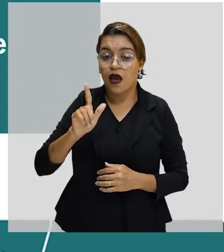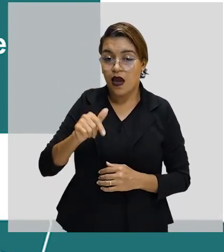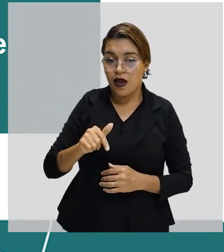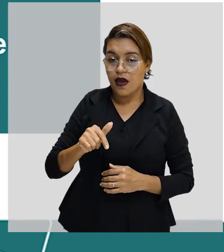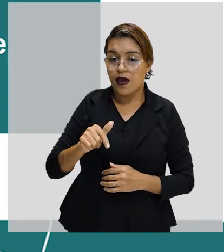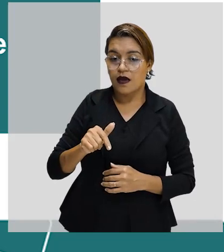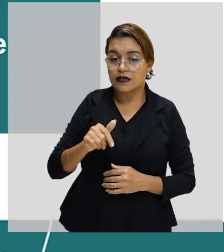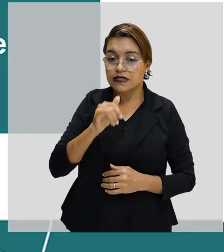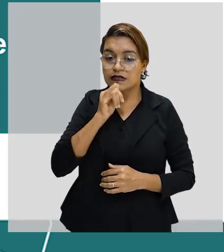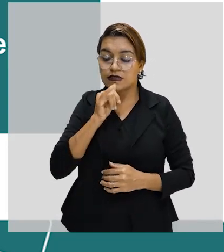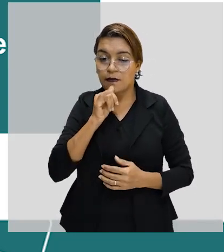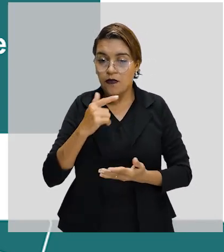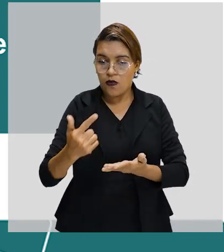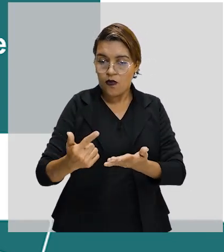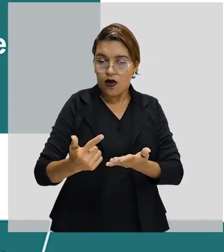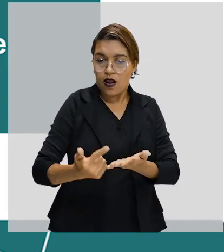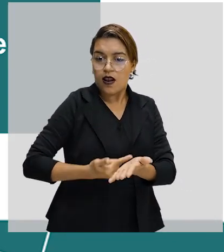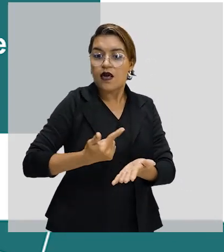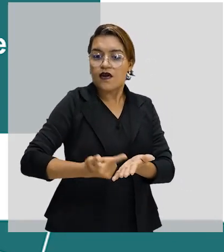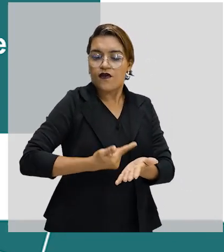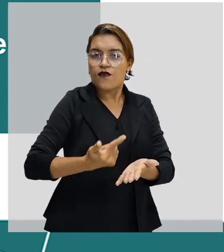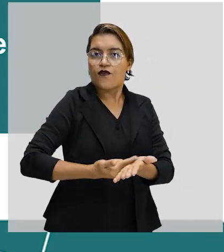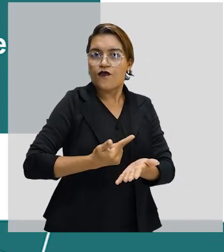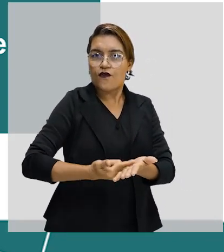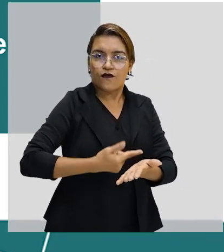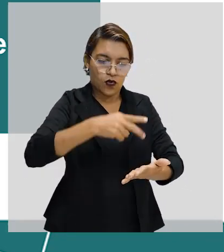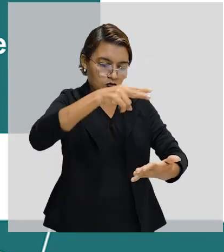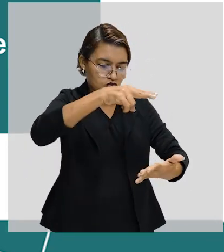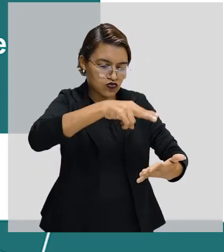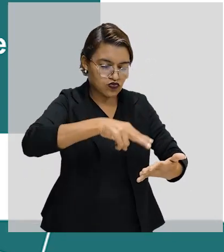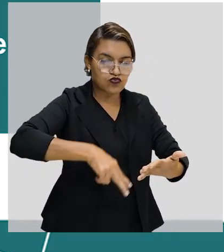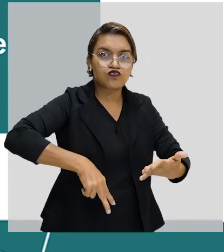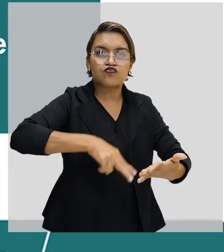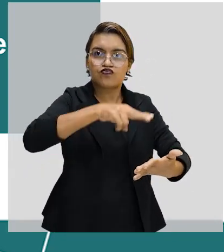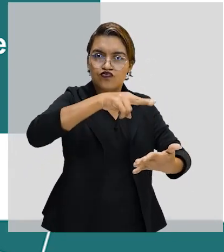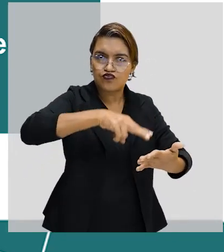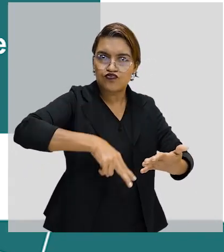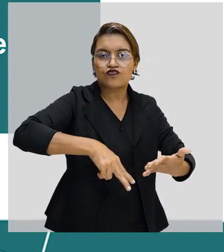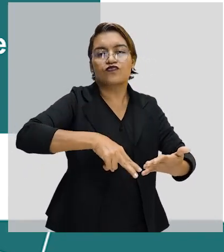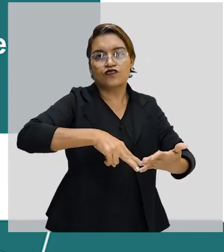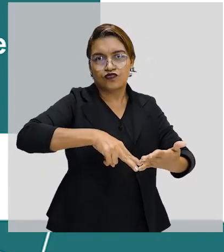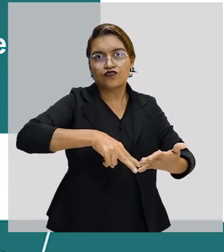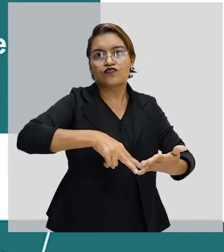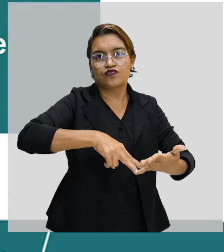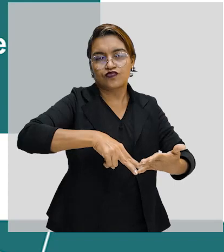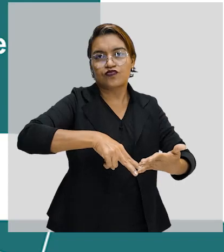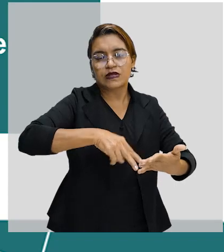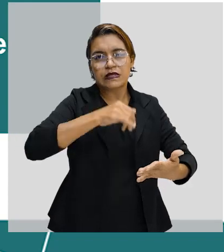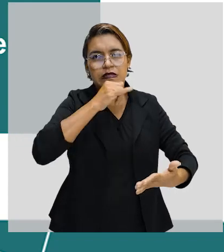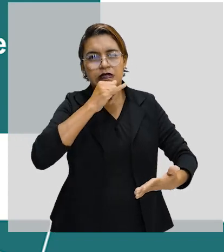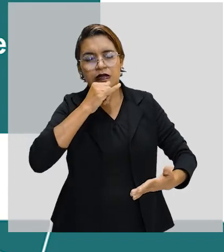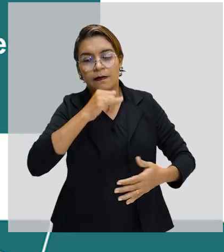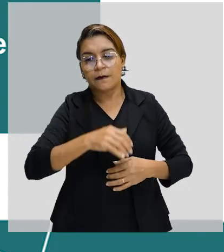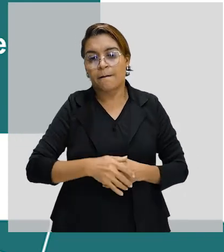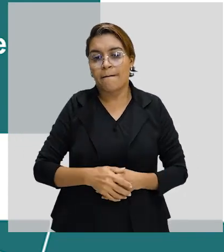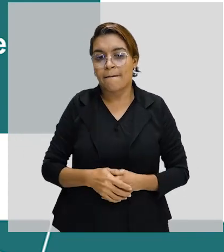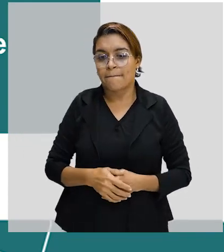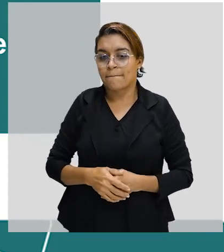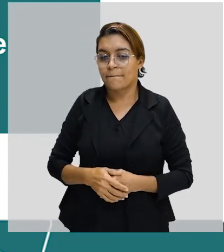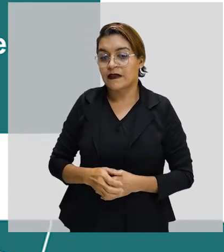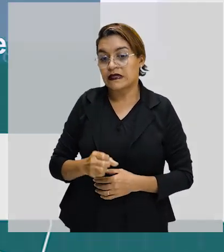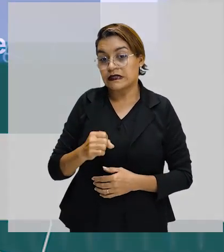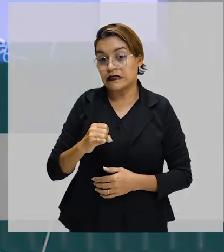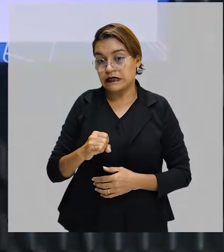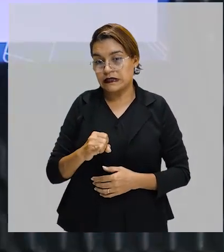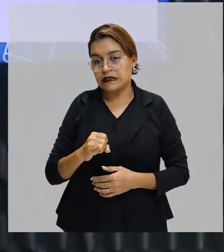a leitura de uma literatura ou seja uma espécie de literatura oral se eu pego um livro e conto eu